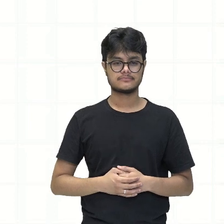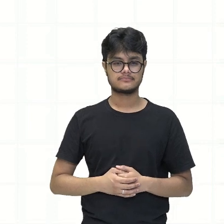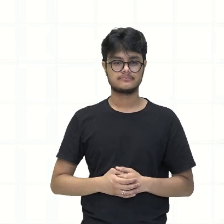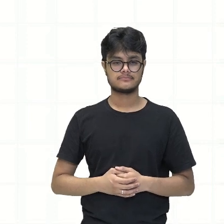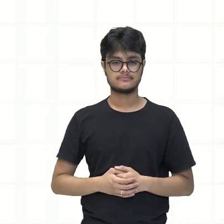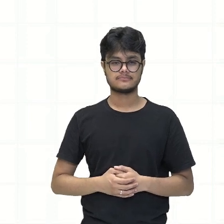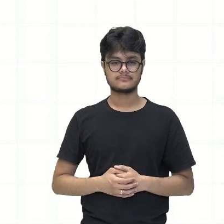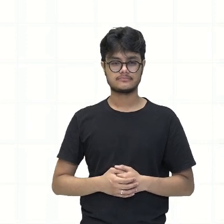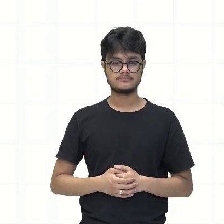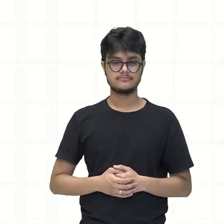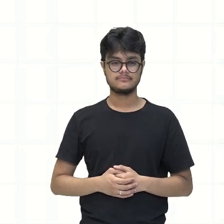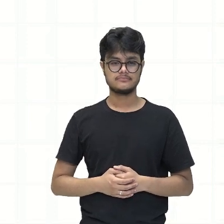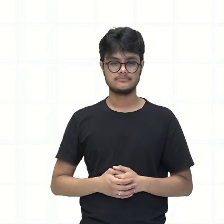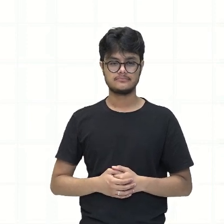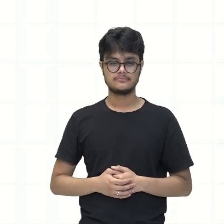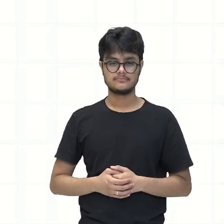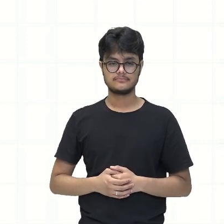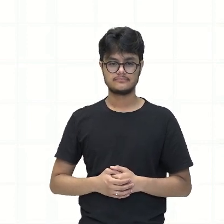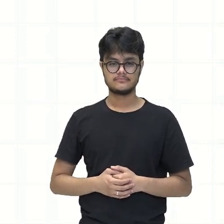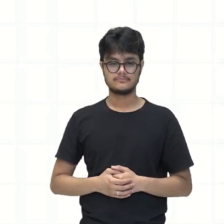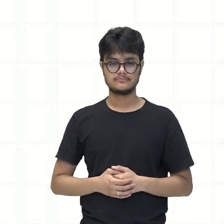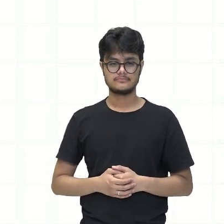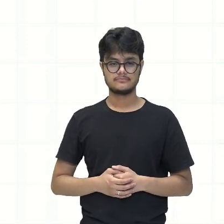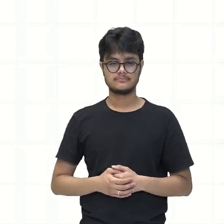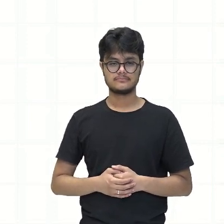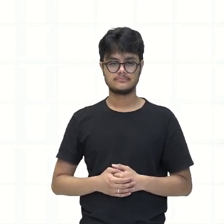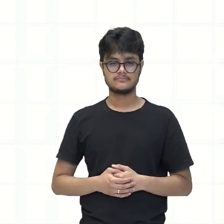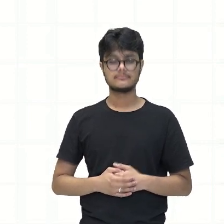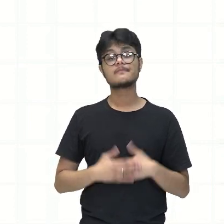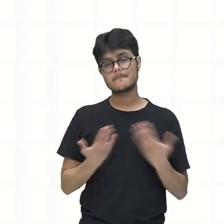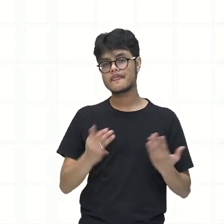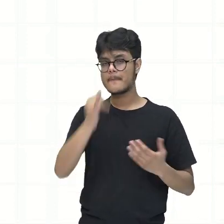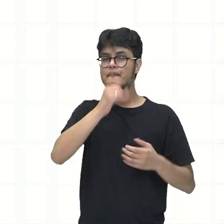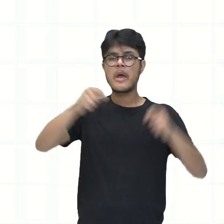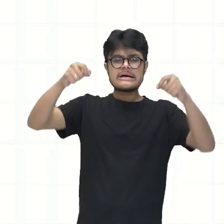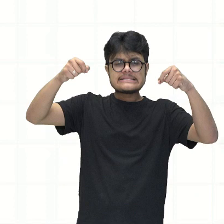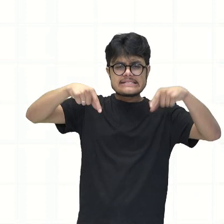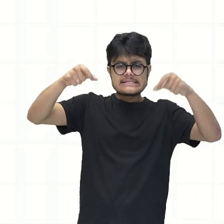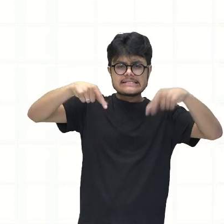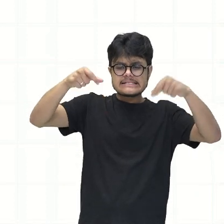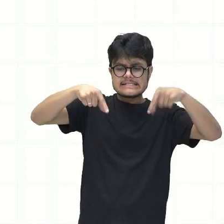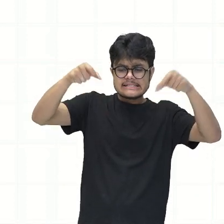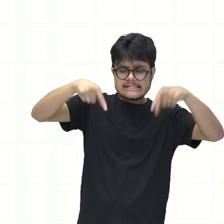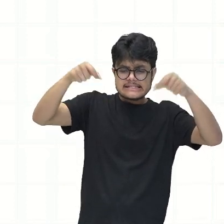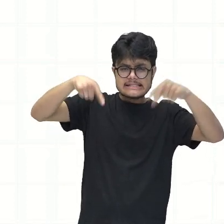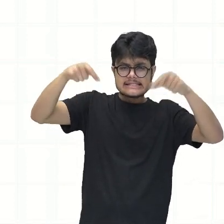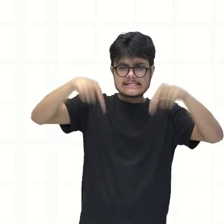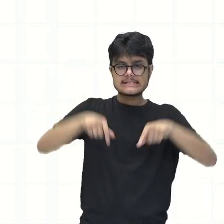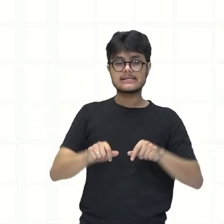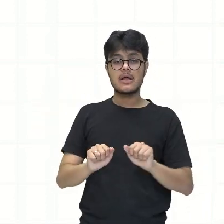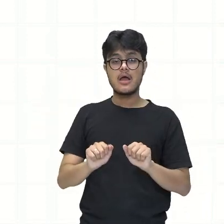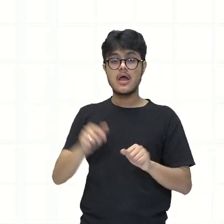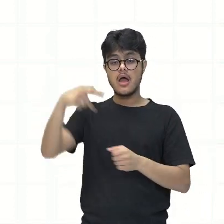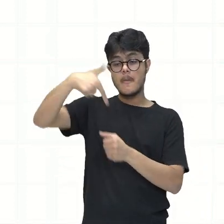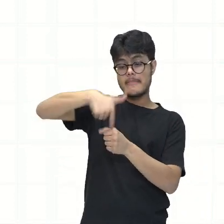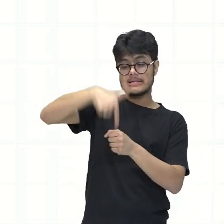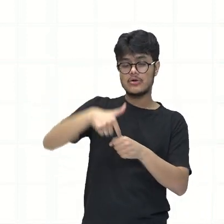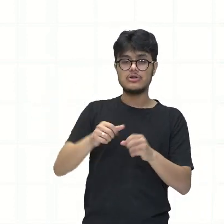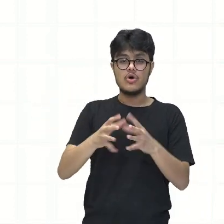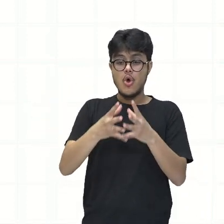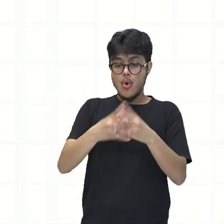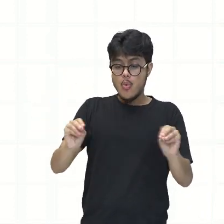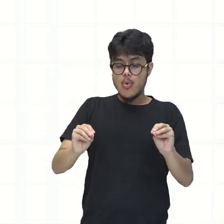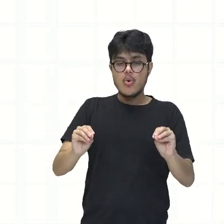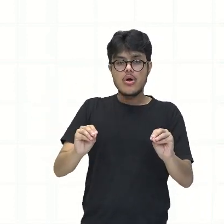a faísca, que no caso, né, que vai acender aí e vai gerar a combustão, a queima do combustível, vai